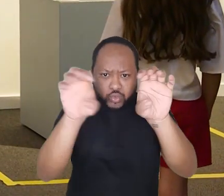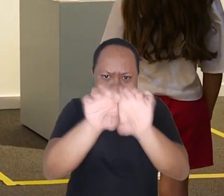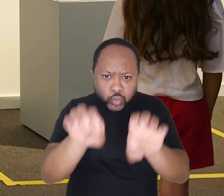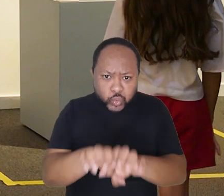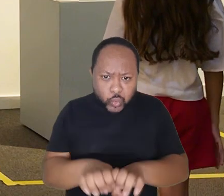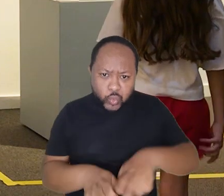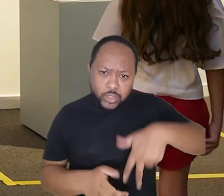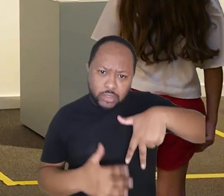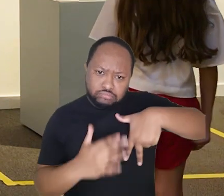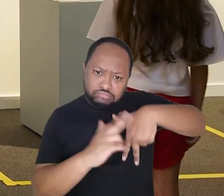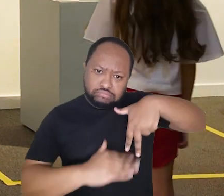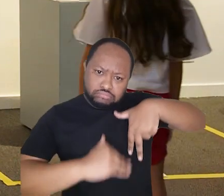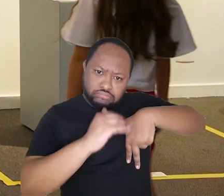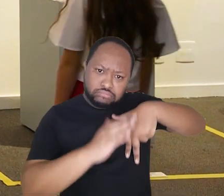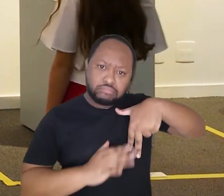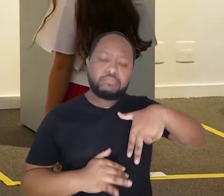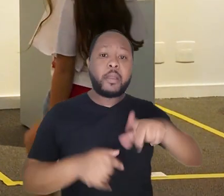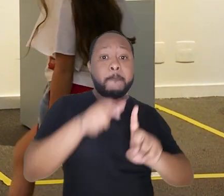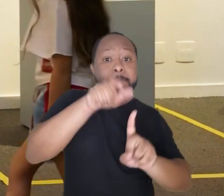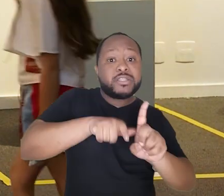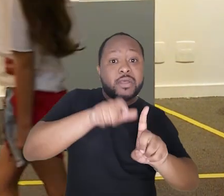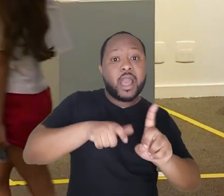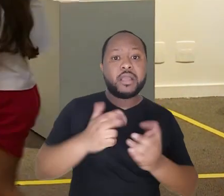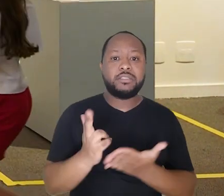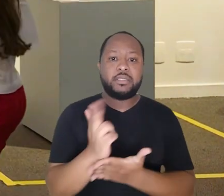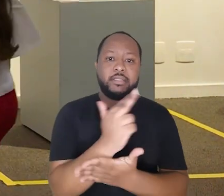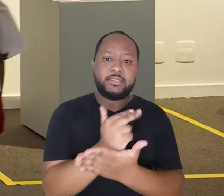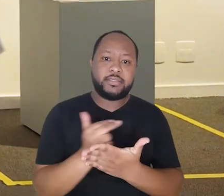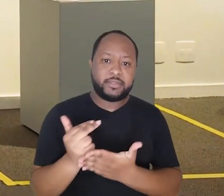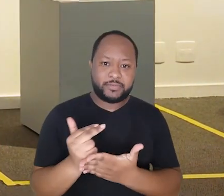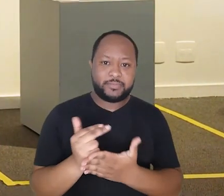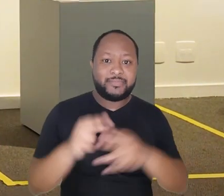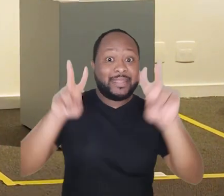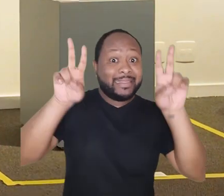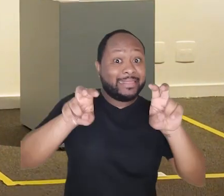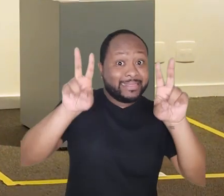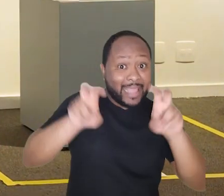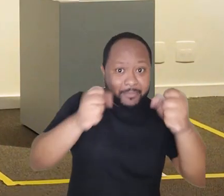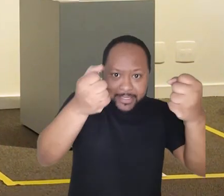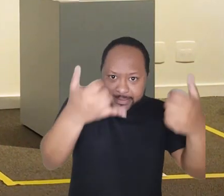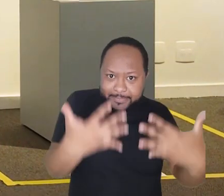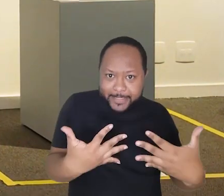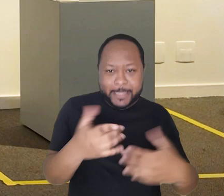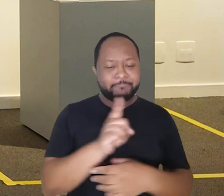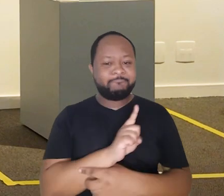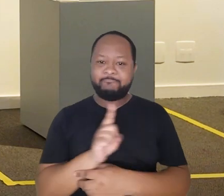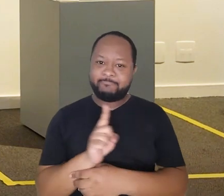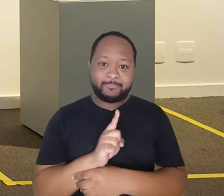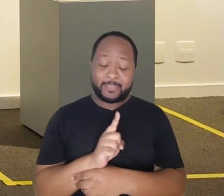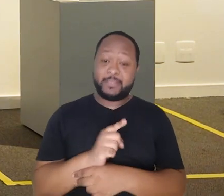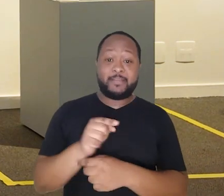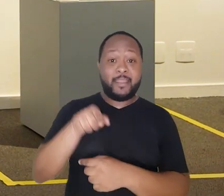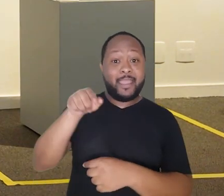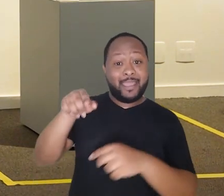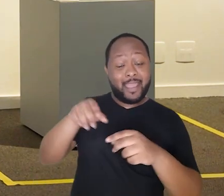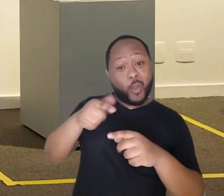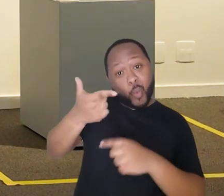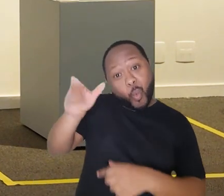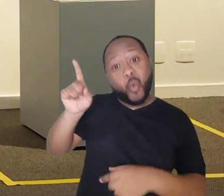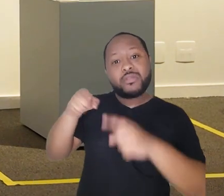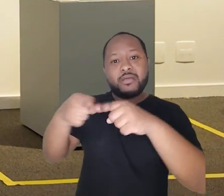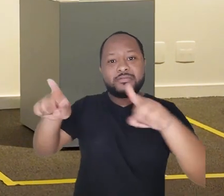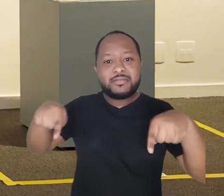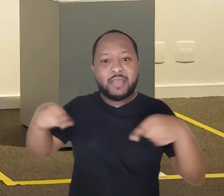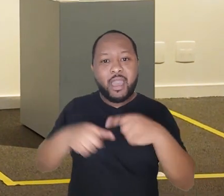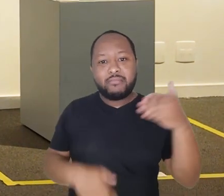esses personagens desenhados. Eu não vou falar tanto da temática, porque isso eu vou explorar lá na outra sala. Mas aqui a